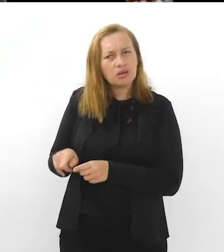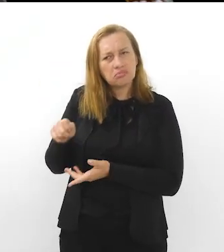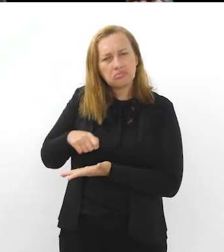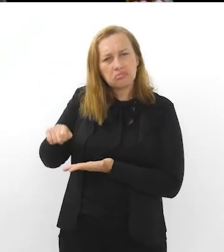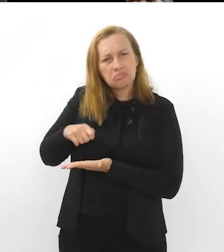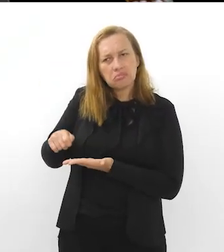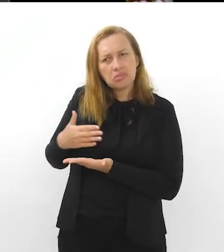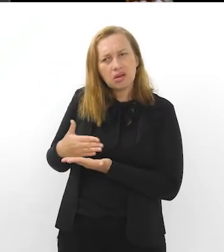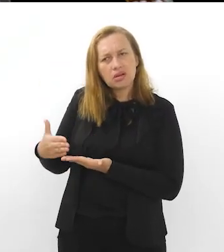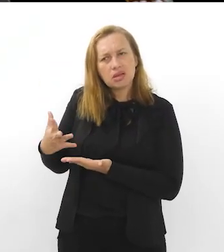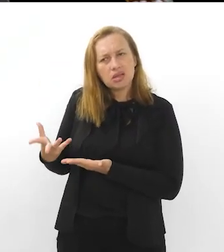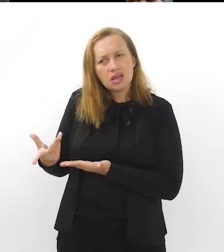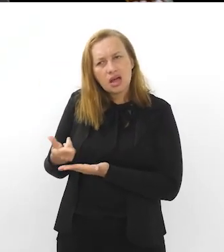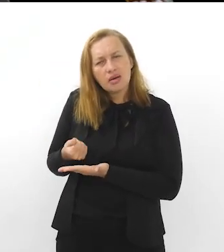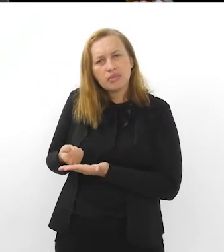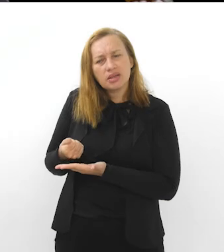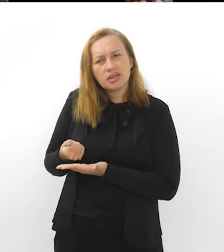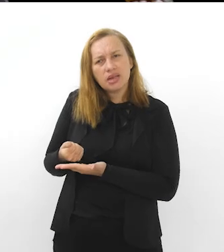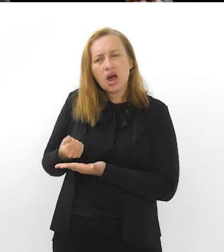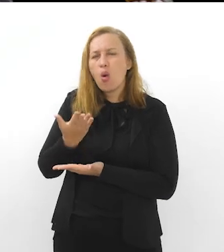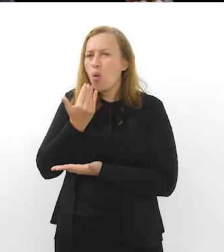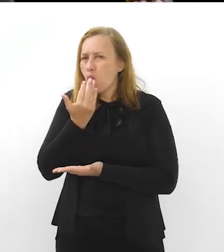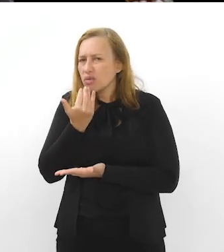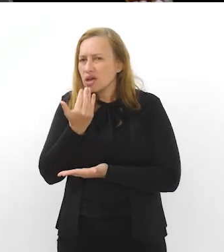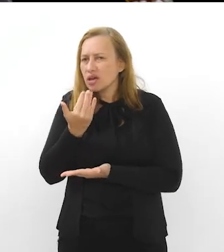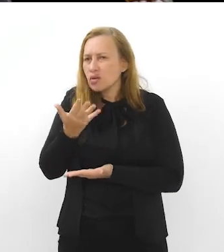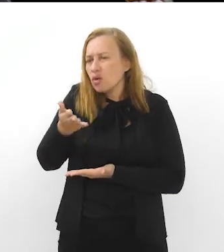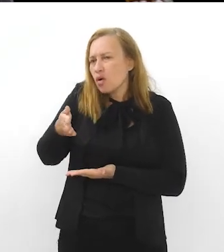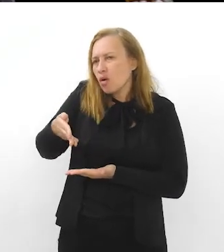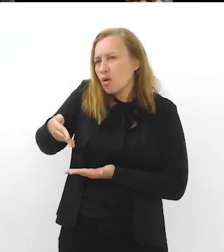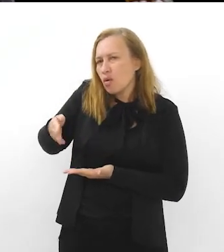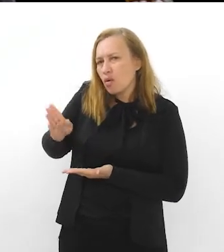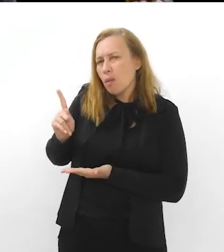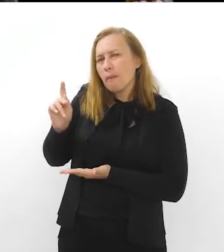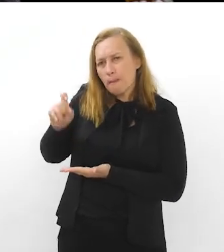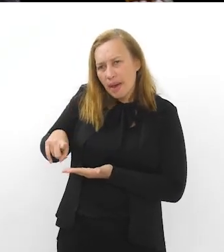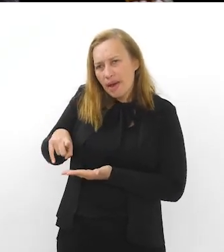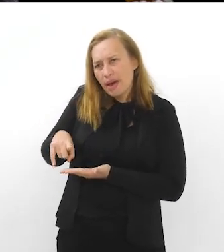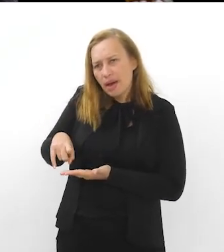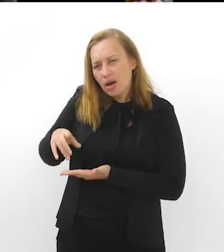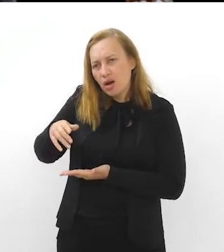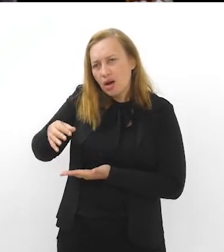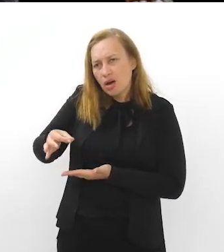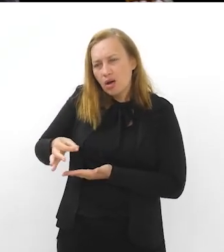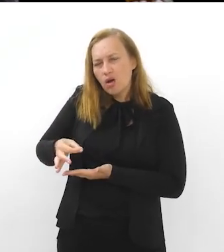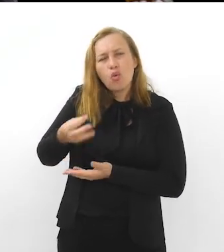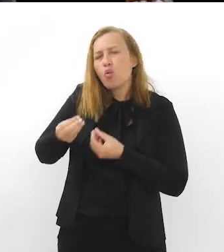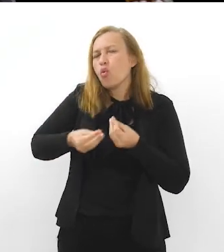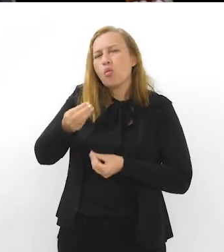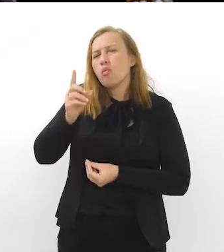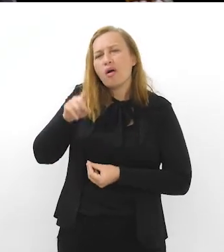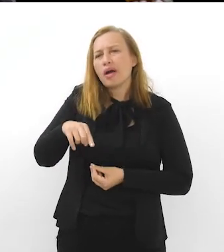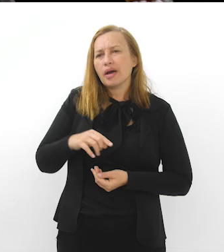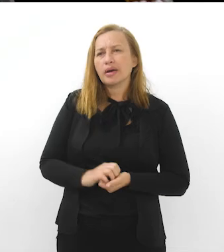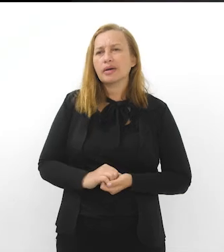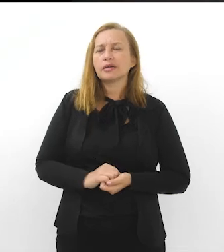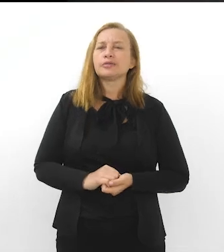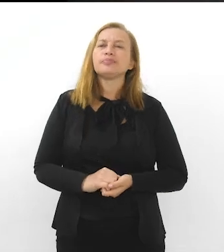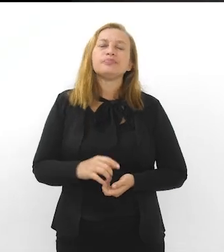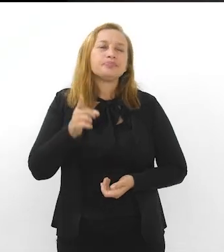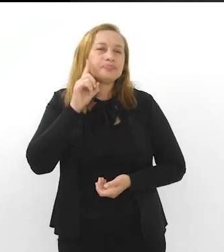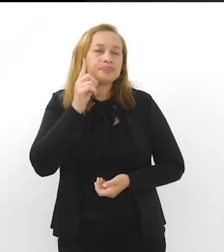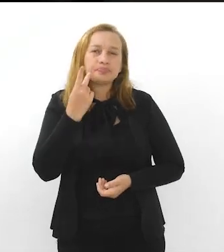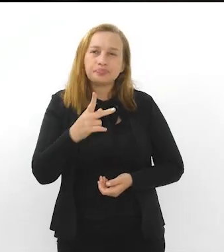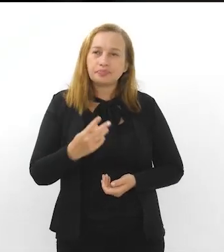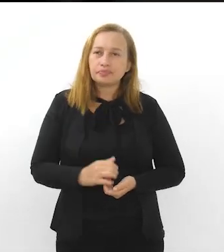a escrever, a ter essa habilidade, comia com os pés, né? Levava o talher até a boca com os pés. Como é que era